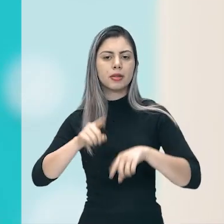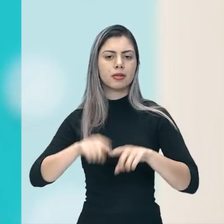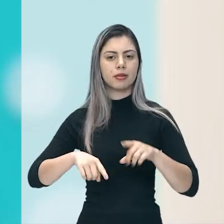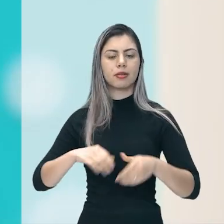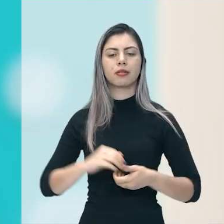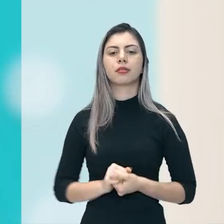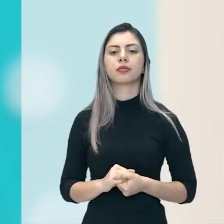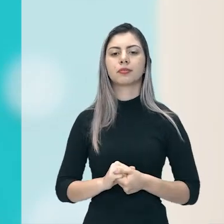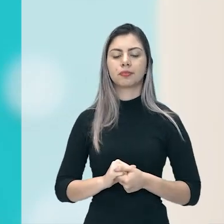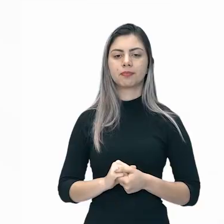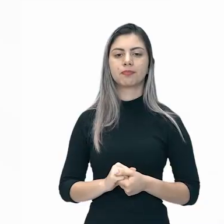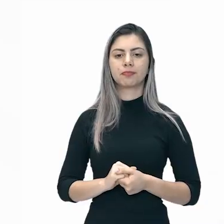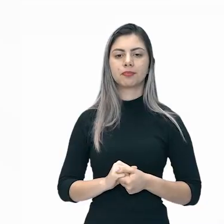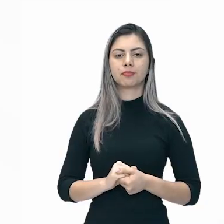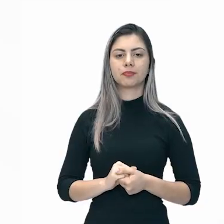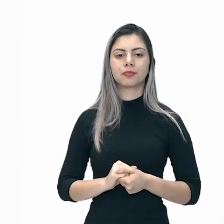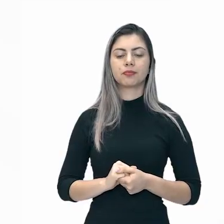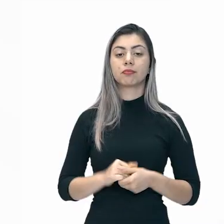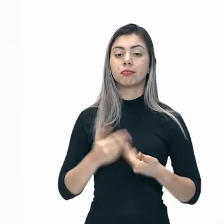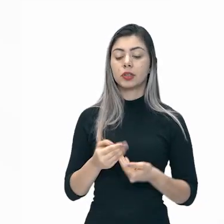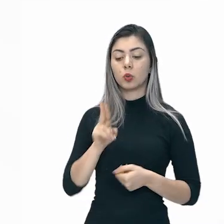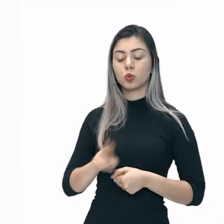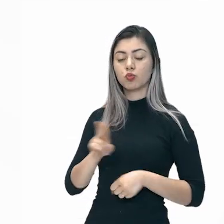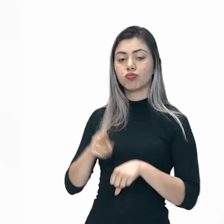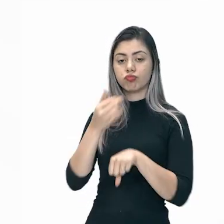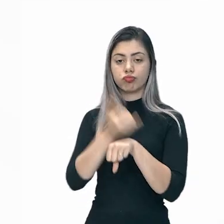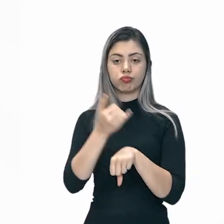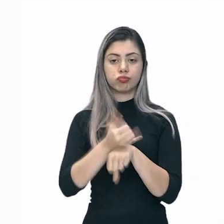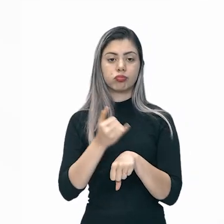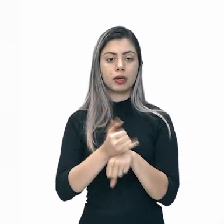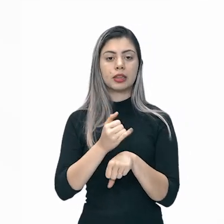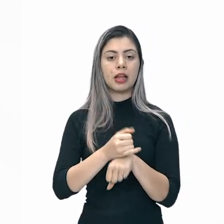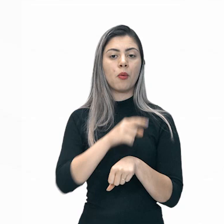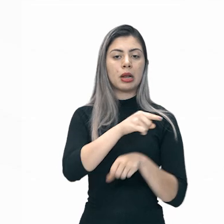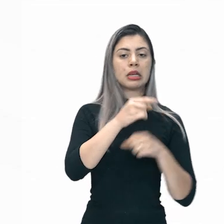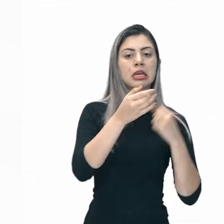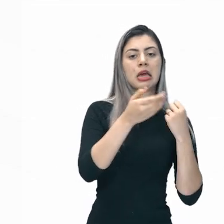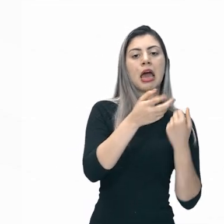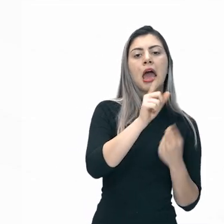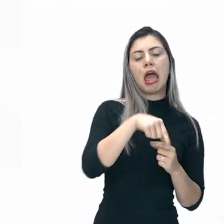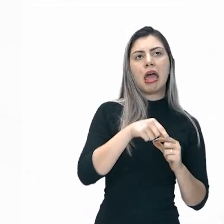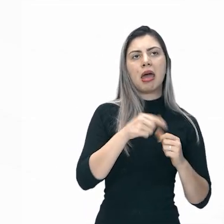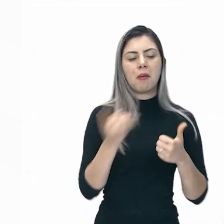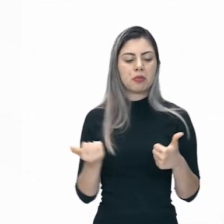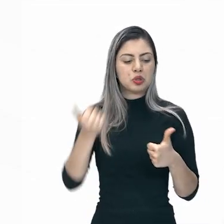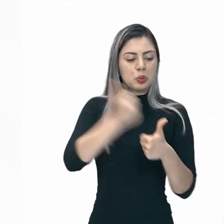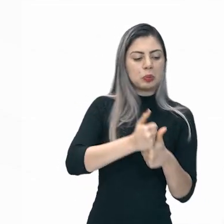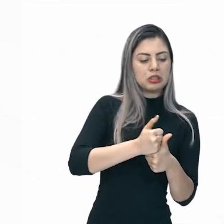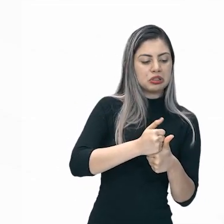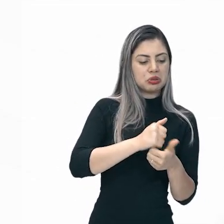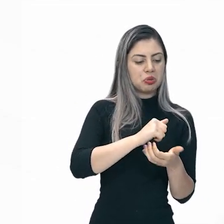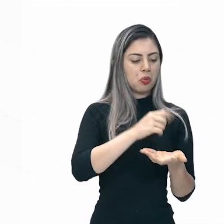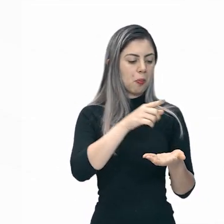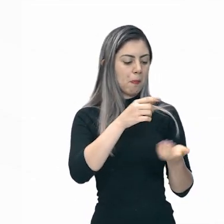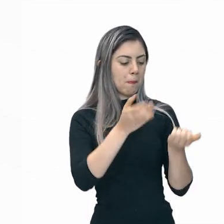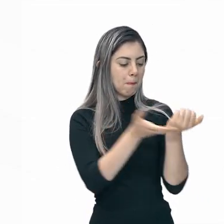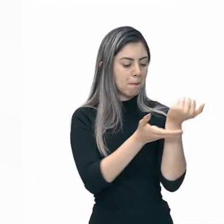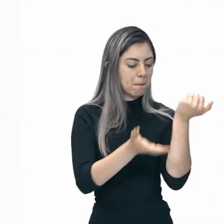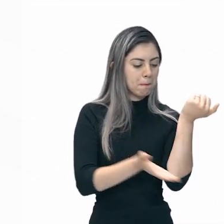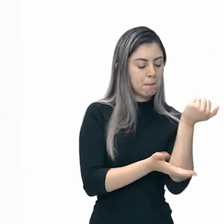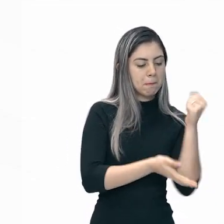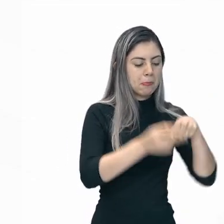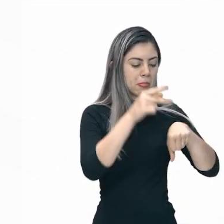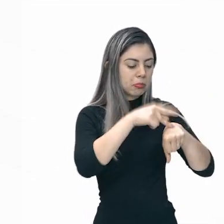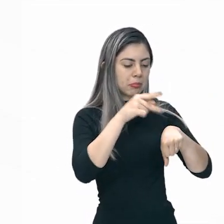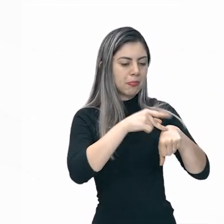certo? Continuando. A utilização dos metais não substituiu completamente os instrumentos que eram feitos de pedra